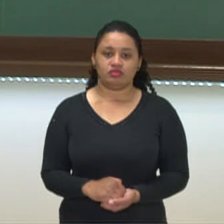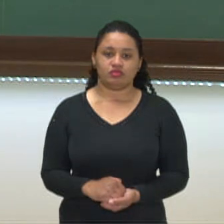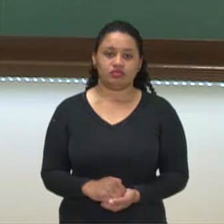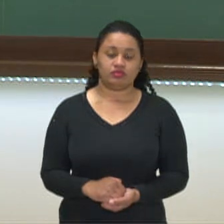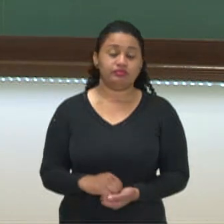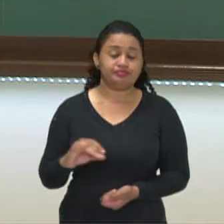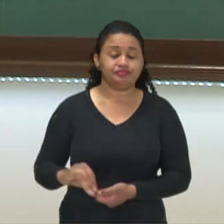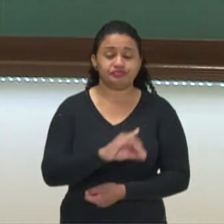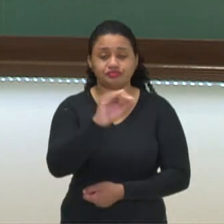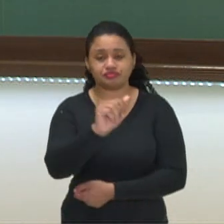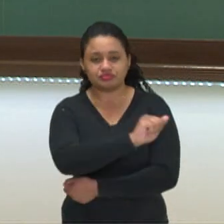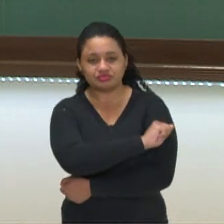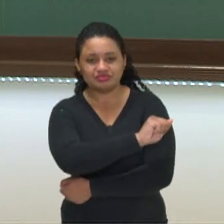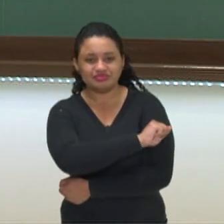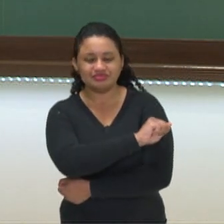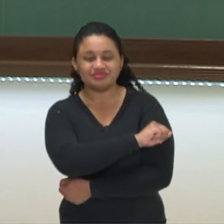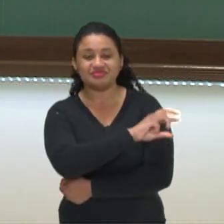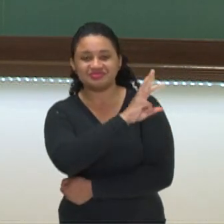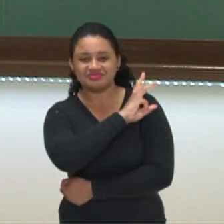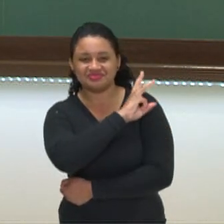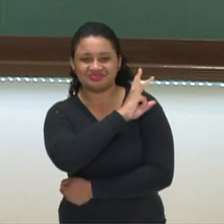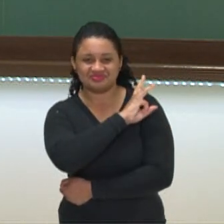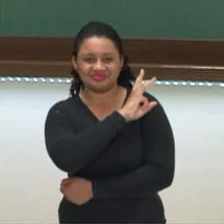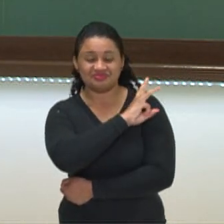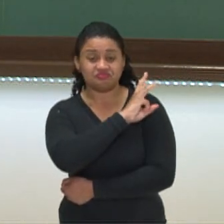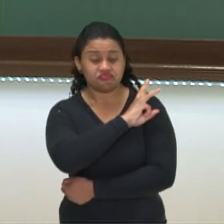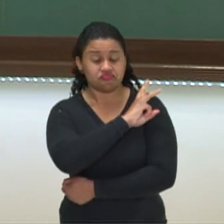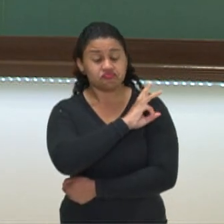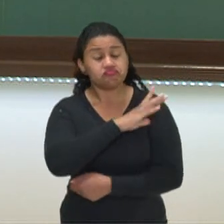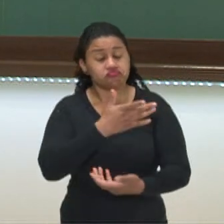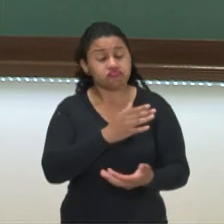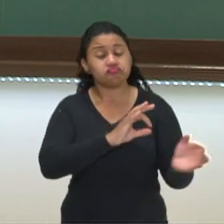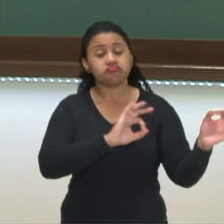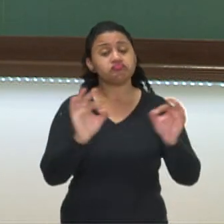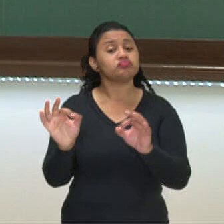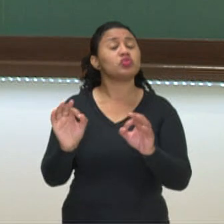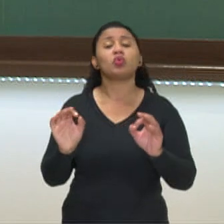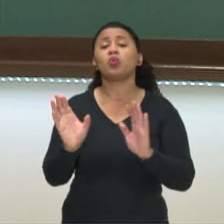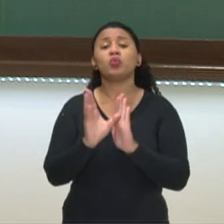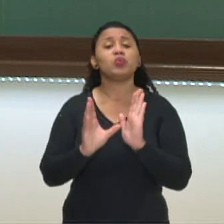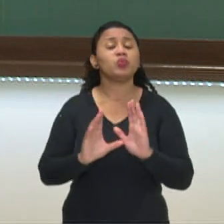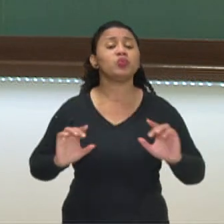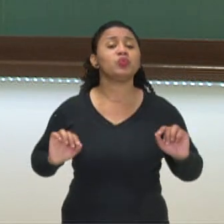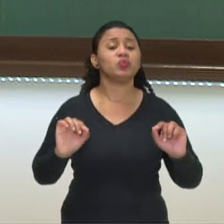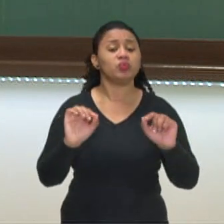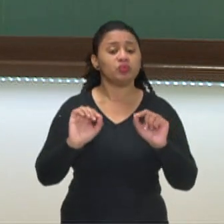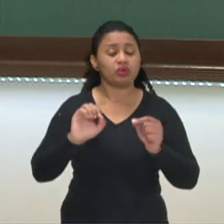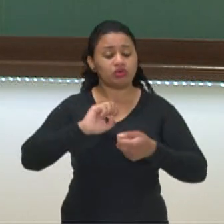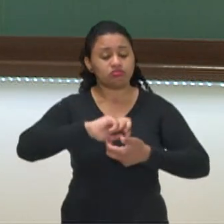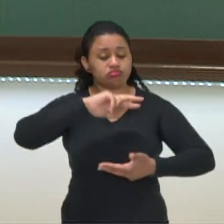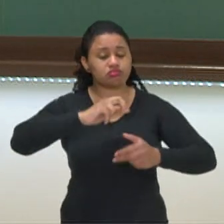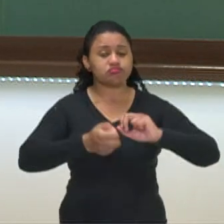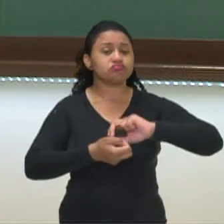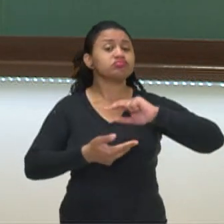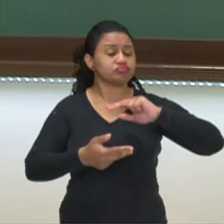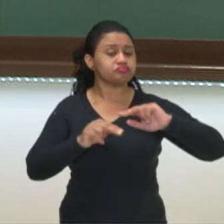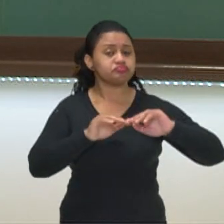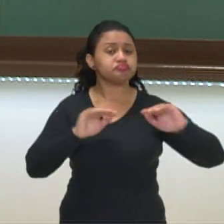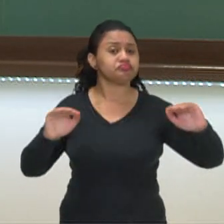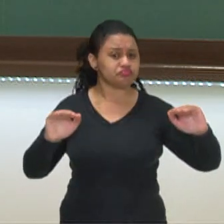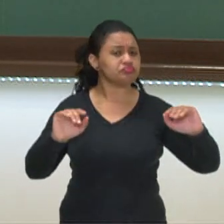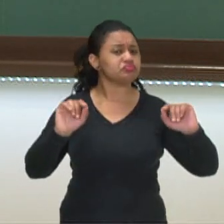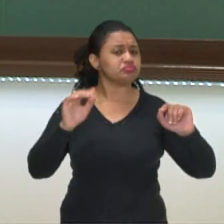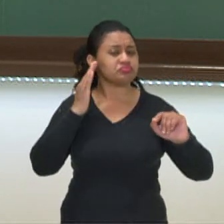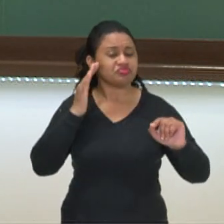Olá, estudantes da terceira série do ensino médio. Nesse vídeo vamos conversar sobre poliedros regulares. Vocês